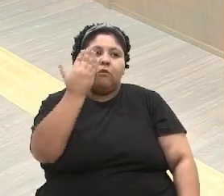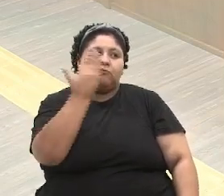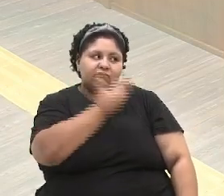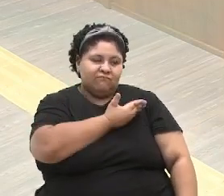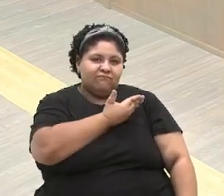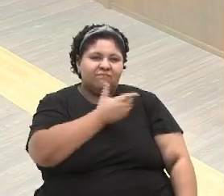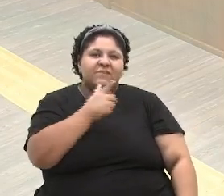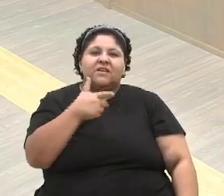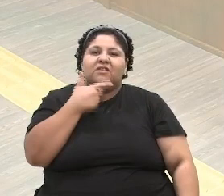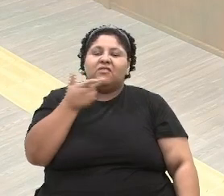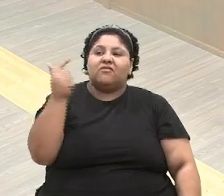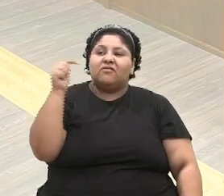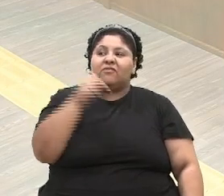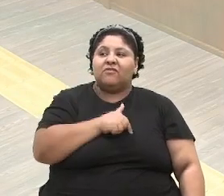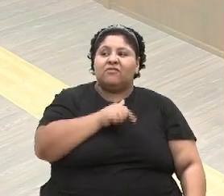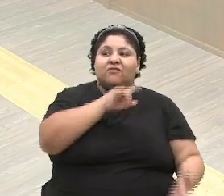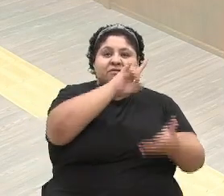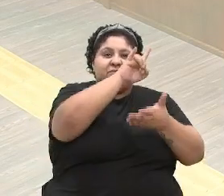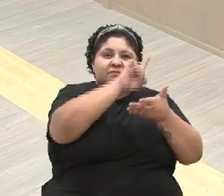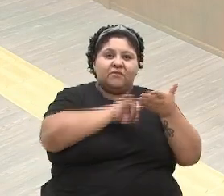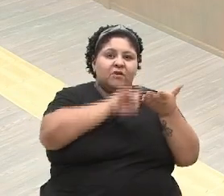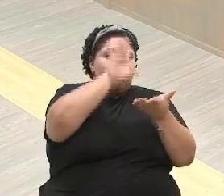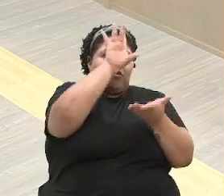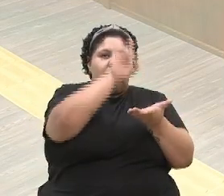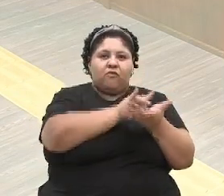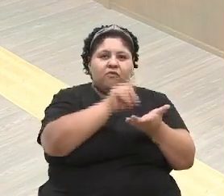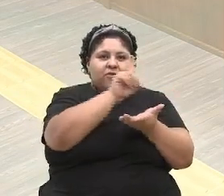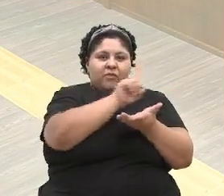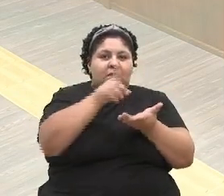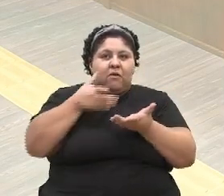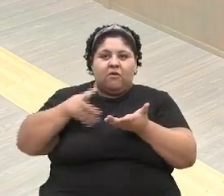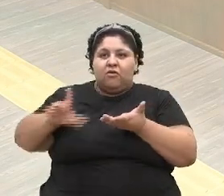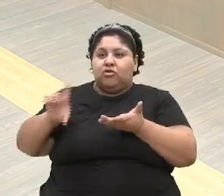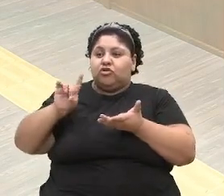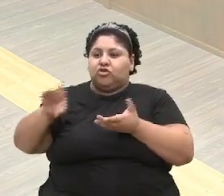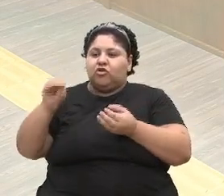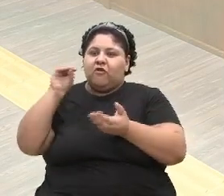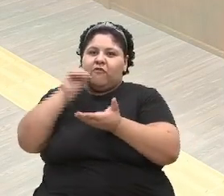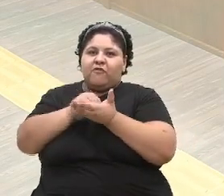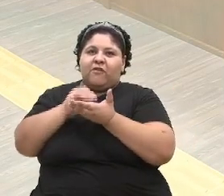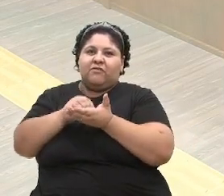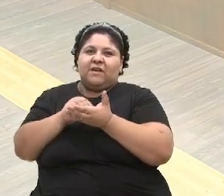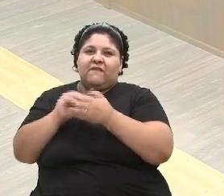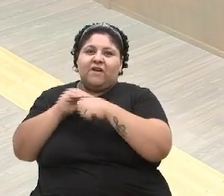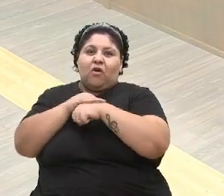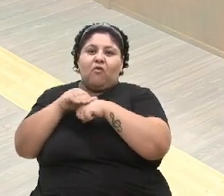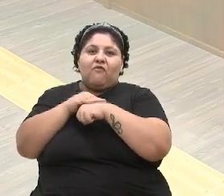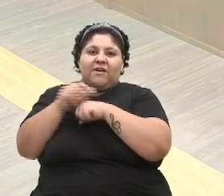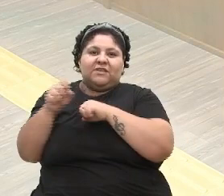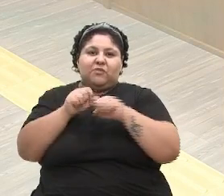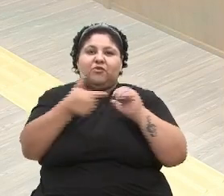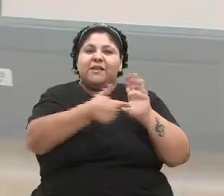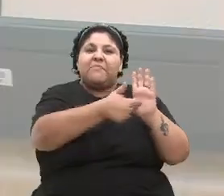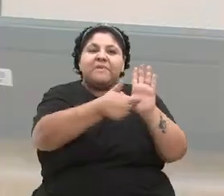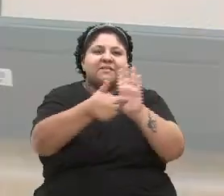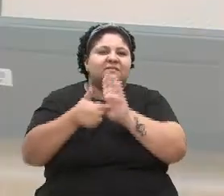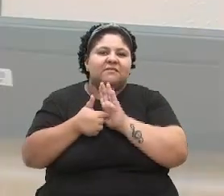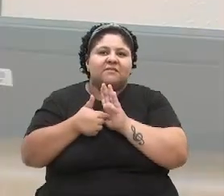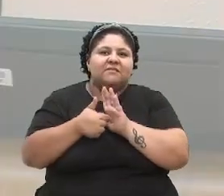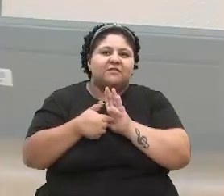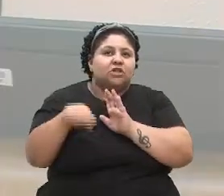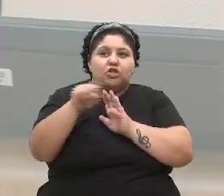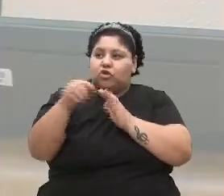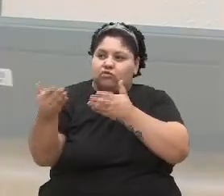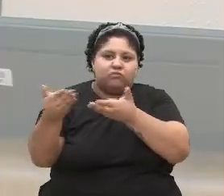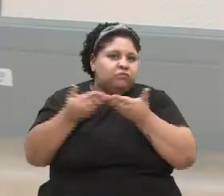Eu disse aqui nos anais, está registrado que eu não era contra, só faltava diálogo e nos poder apresentar. Era isso. Não fomos